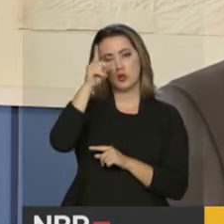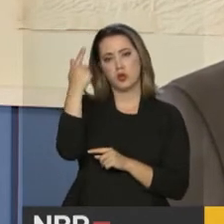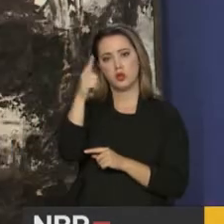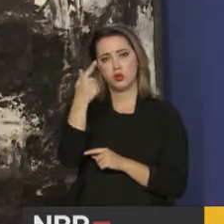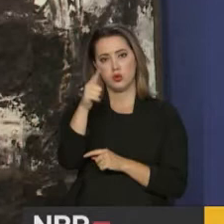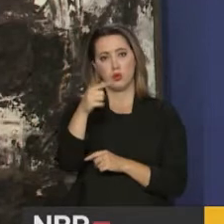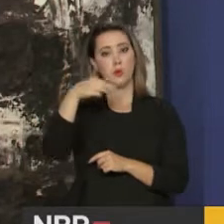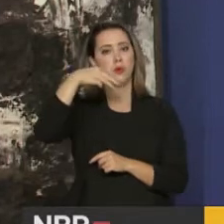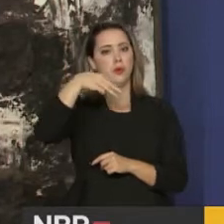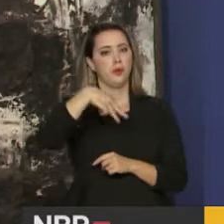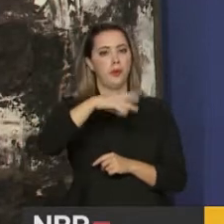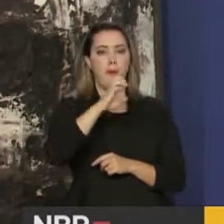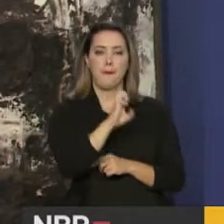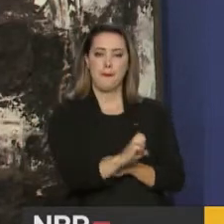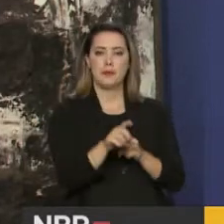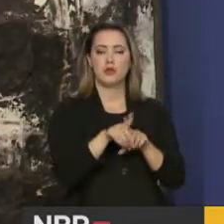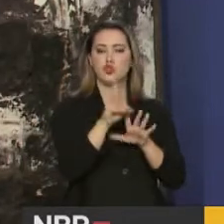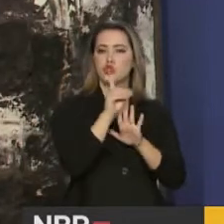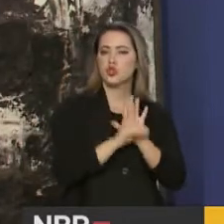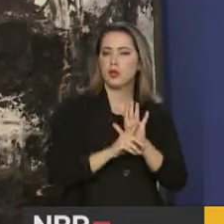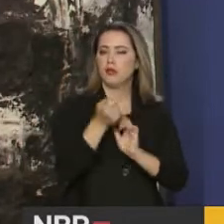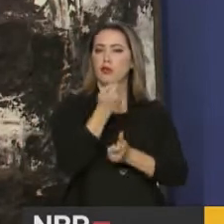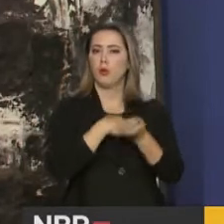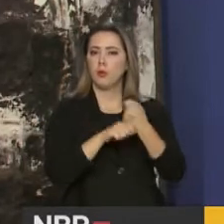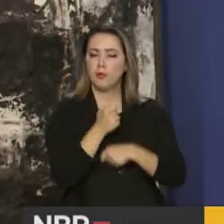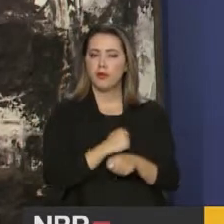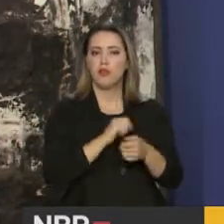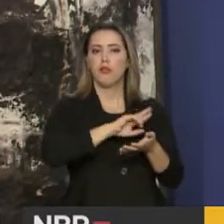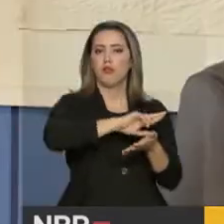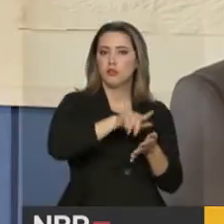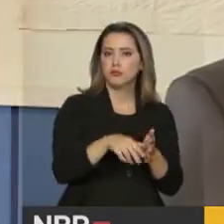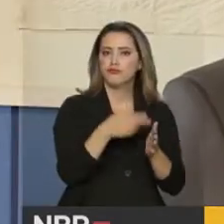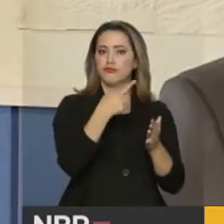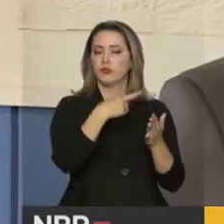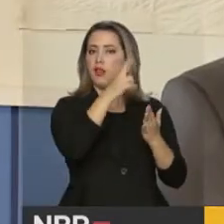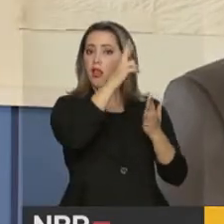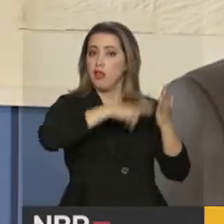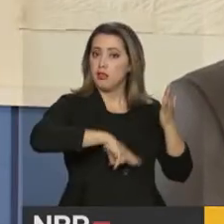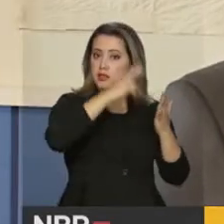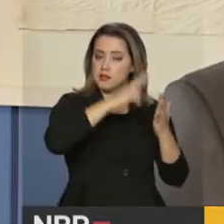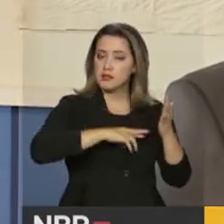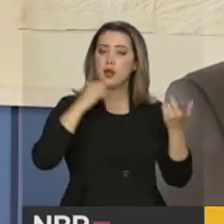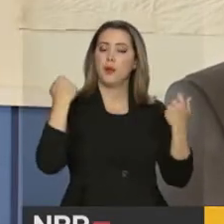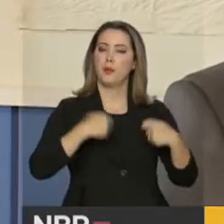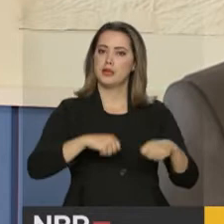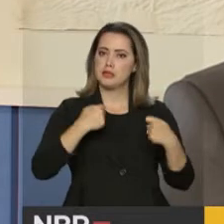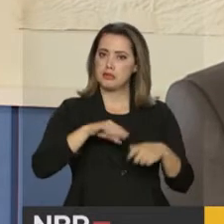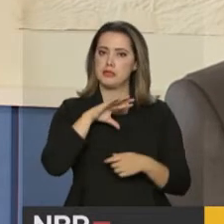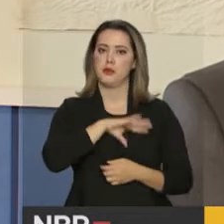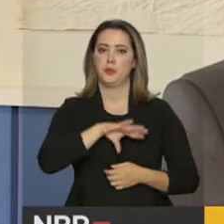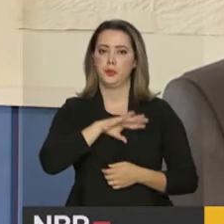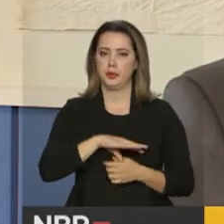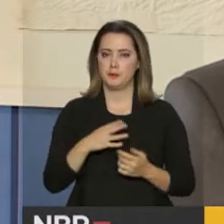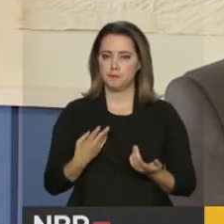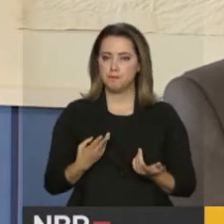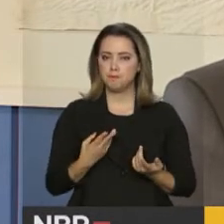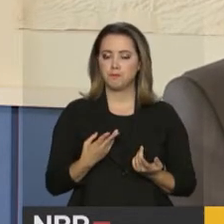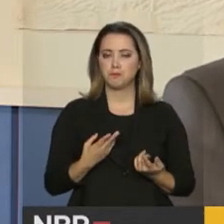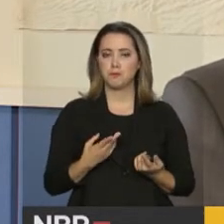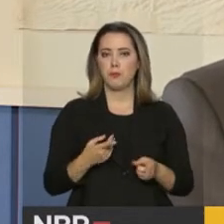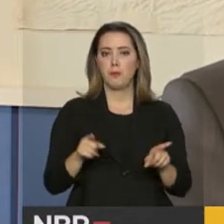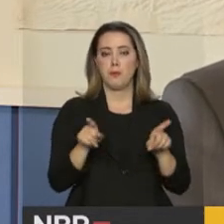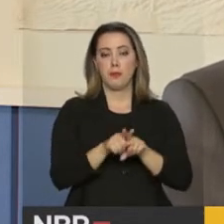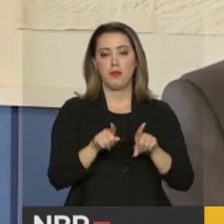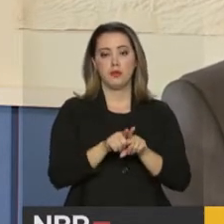de relações internacionais, de direito, de economia e também, claro, uma redação de português.